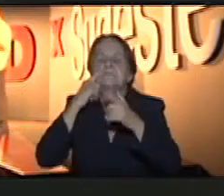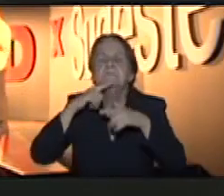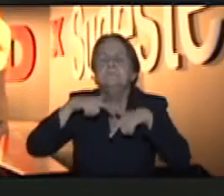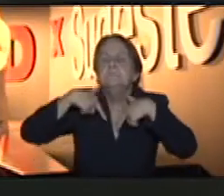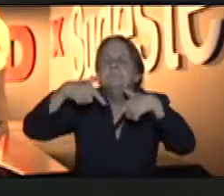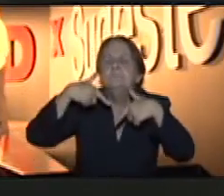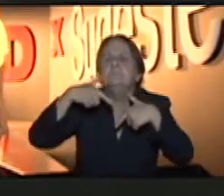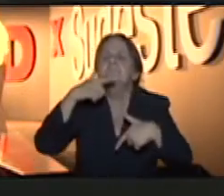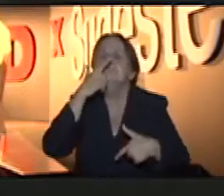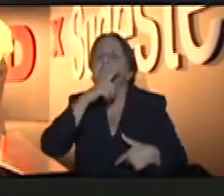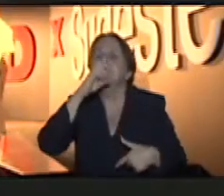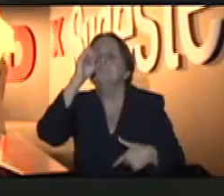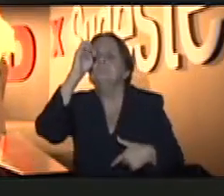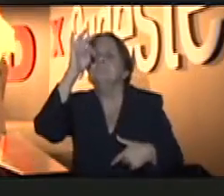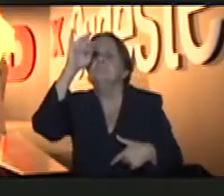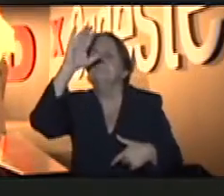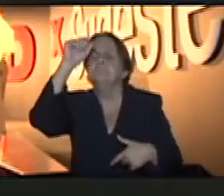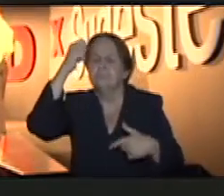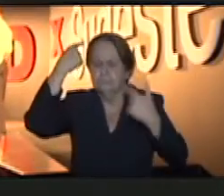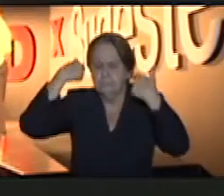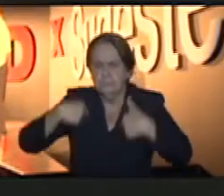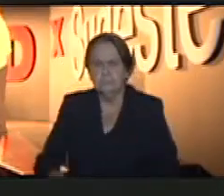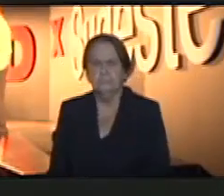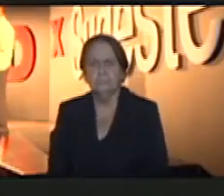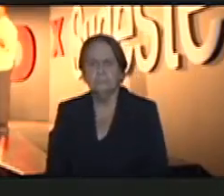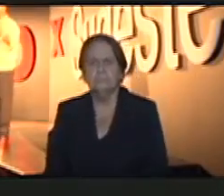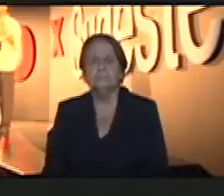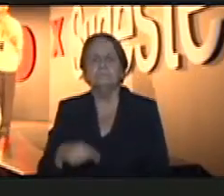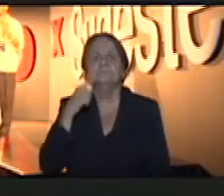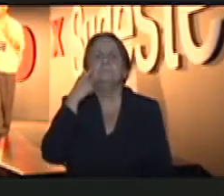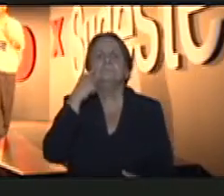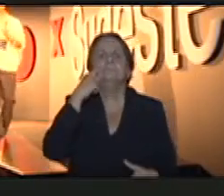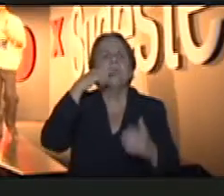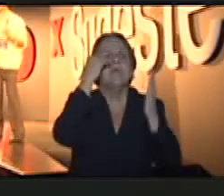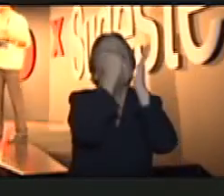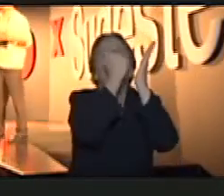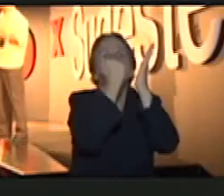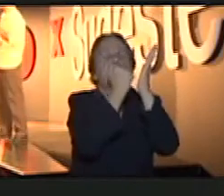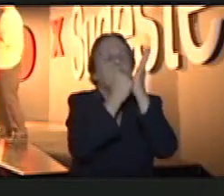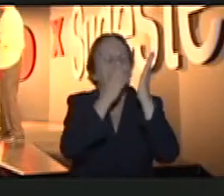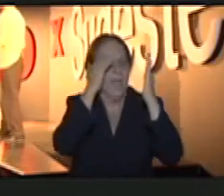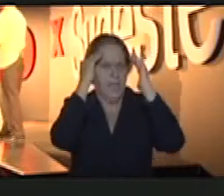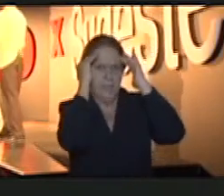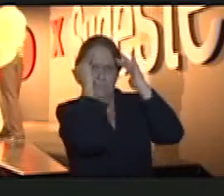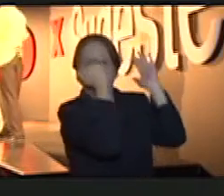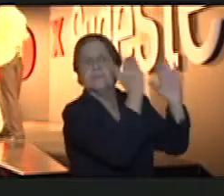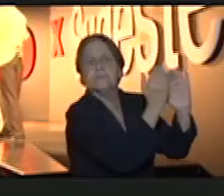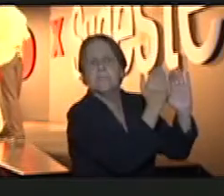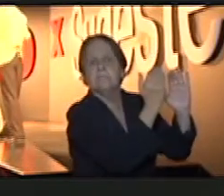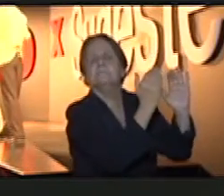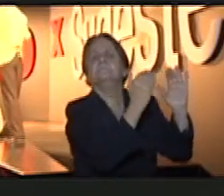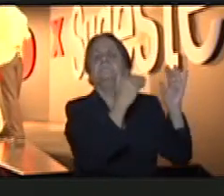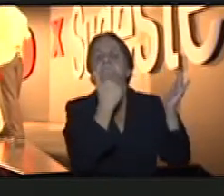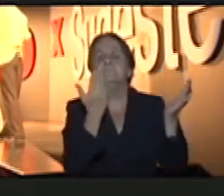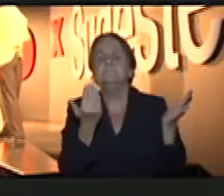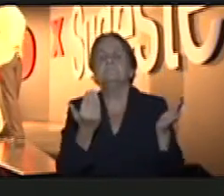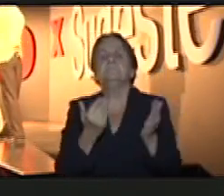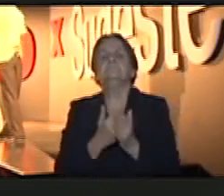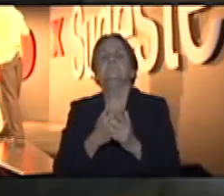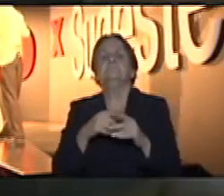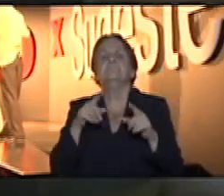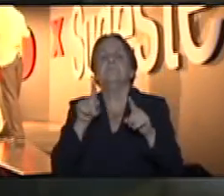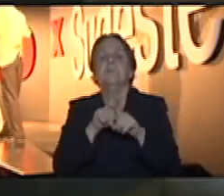éticas a ética de Conduta as acções às normas se transformam no que chamamos